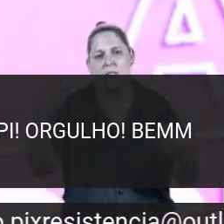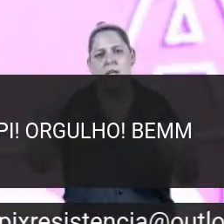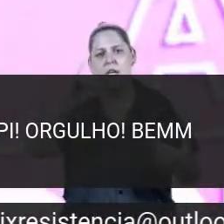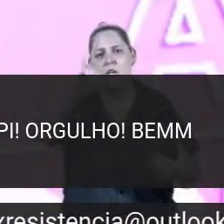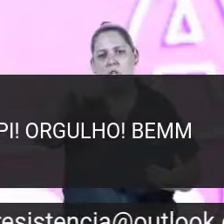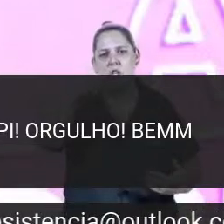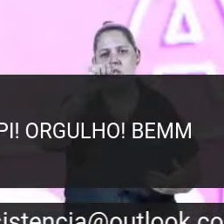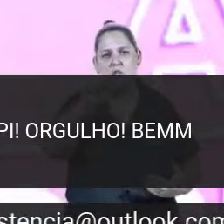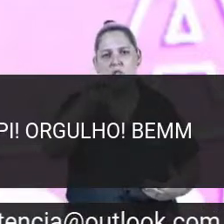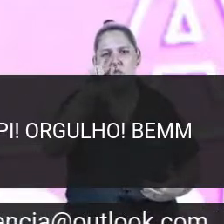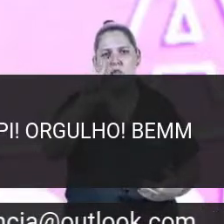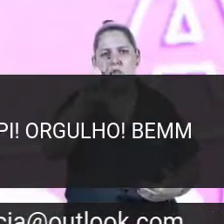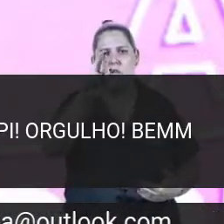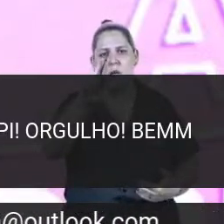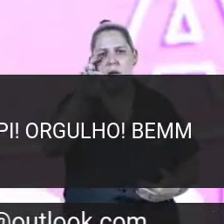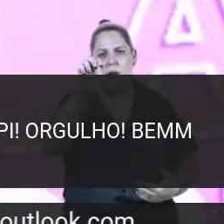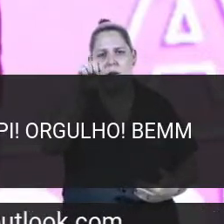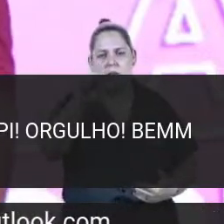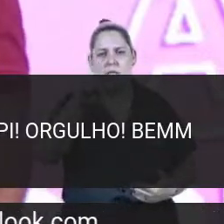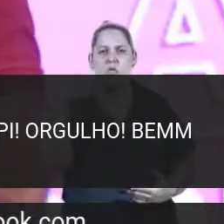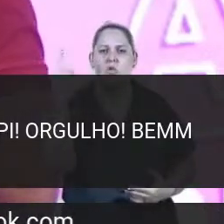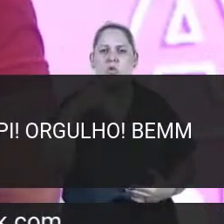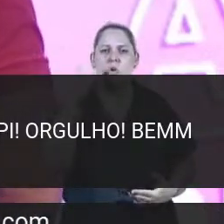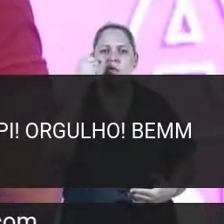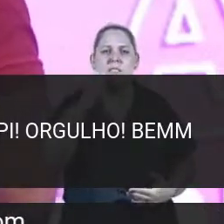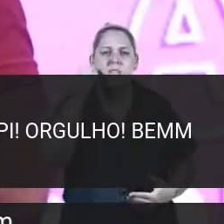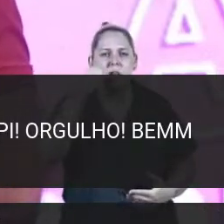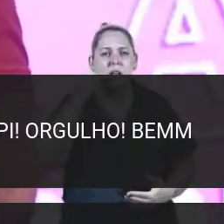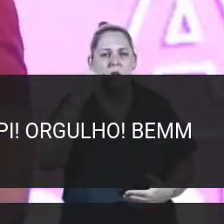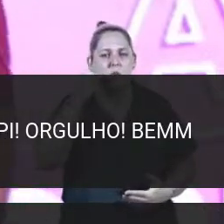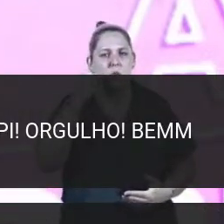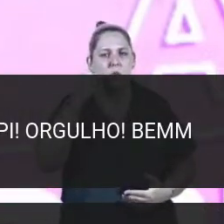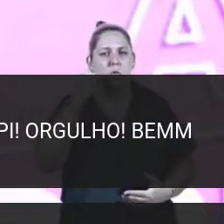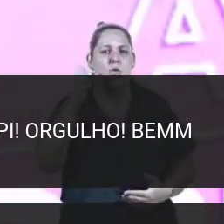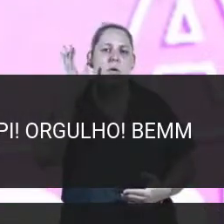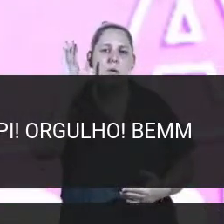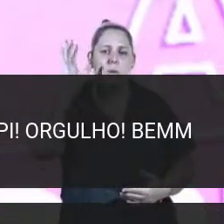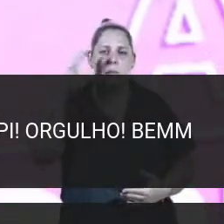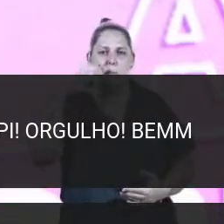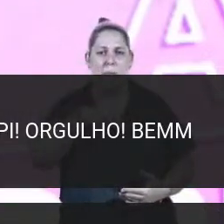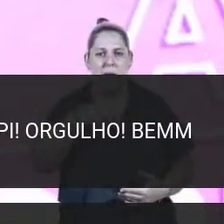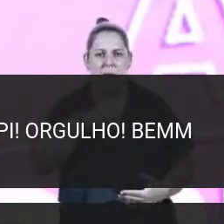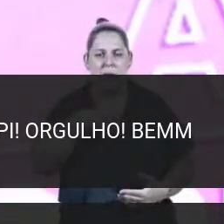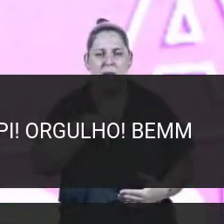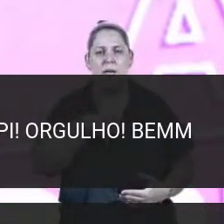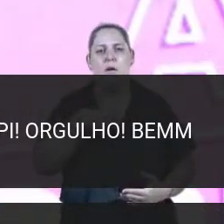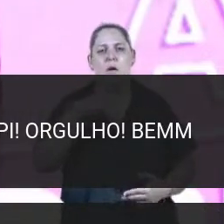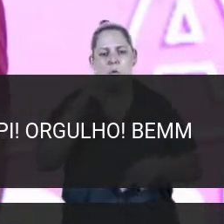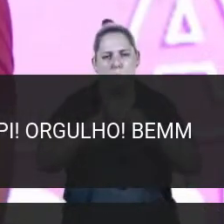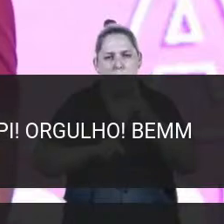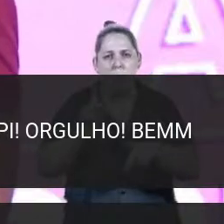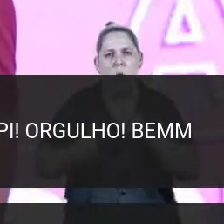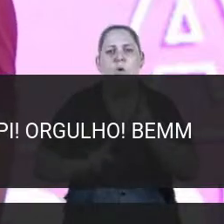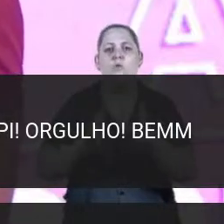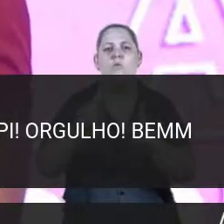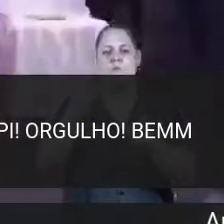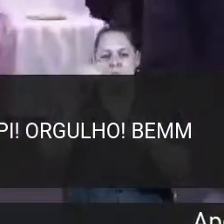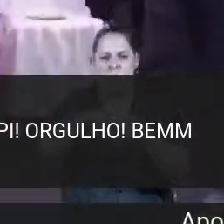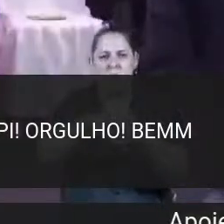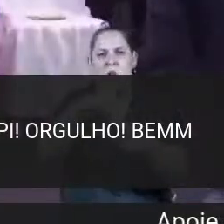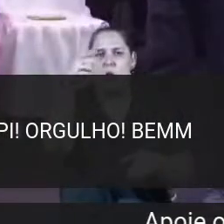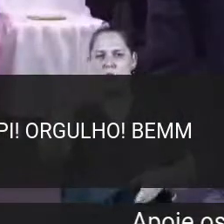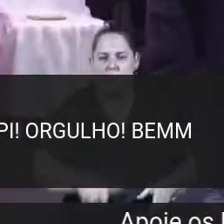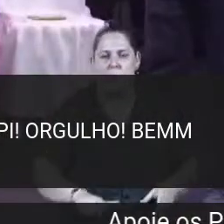sua presença aqui. Nosso senador, ex-governador da Bahia, se Deus quiser, o povo baiano vai te reconduzir ao lugar que